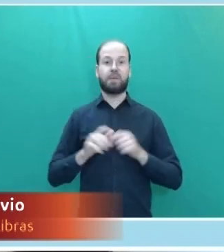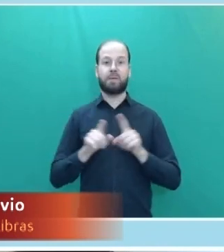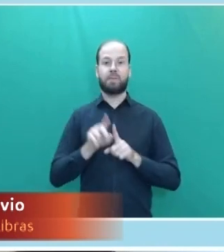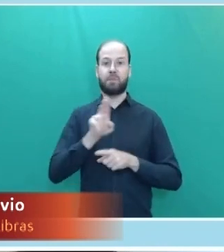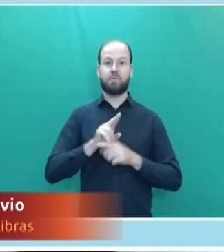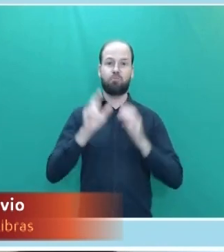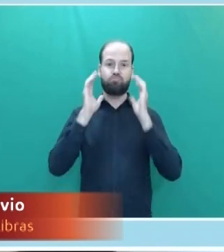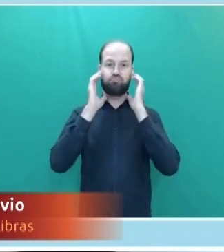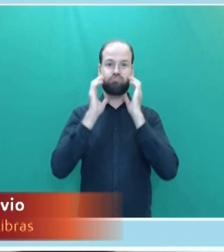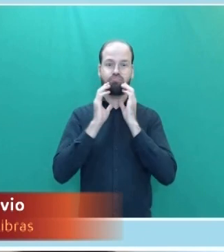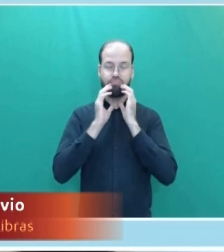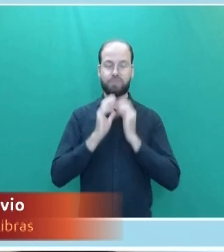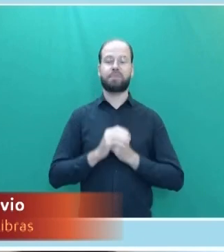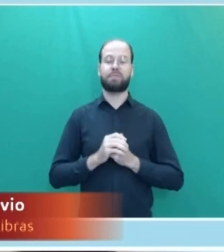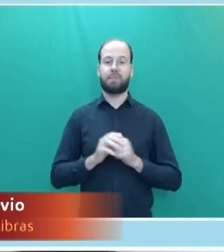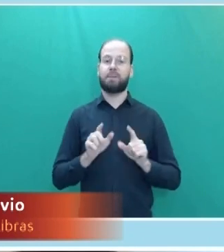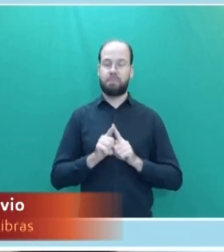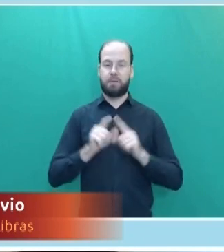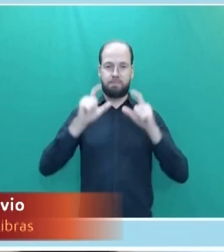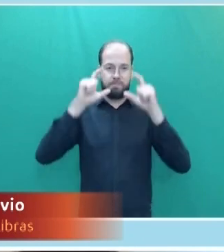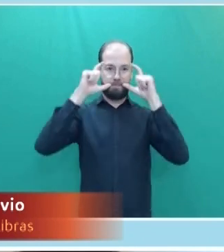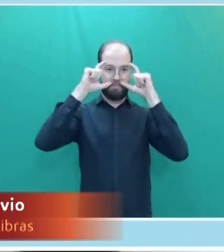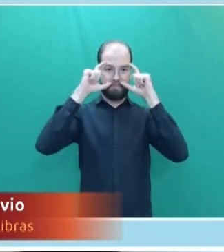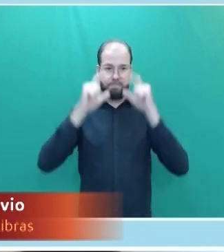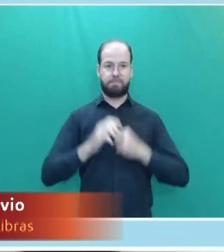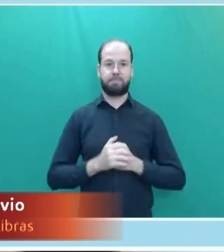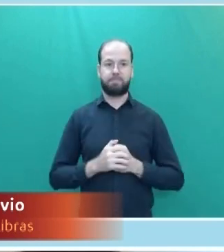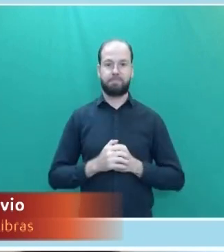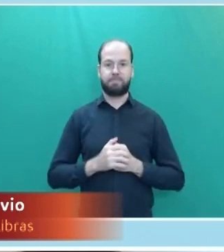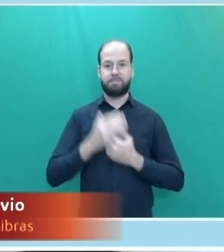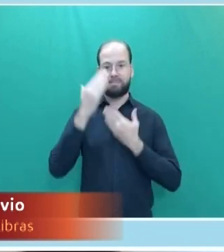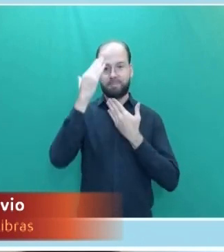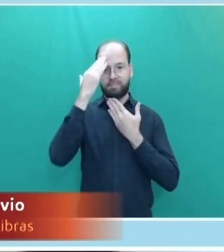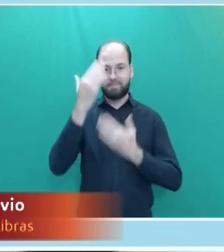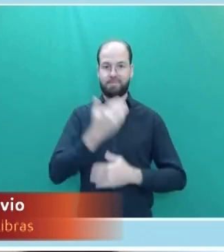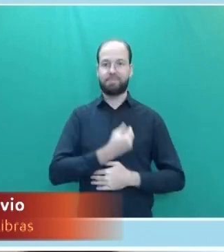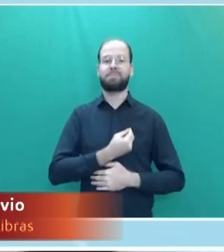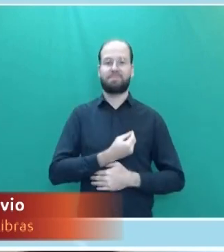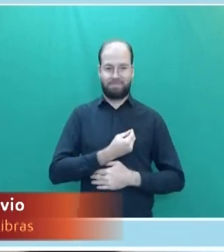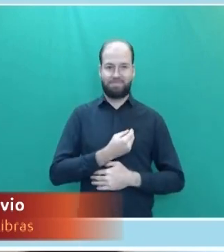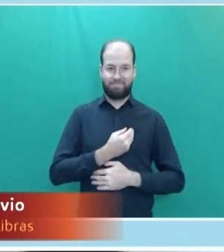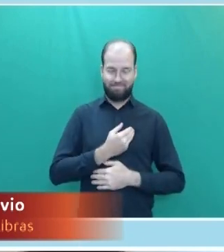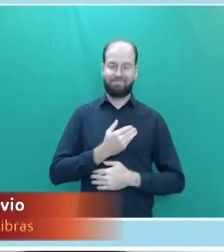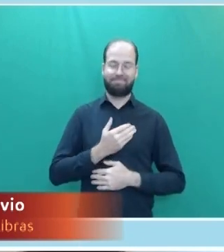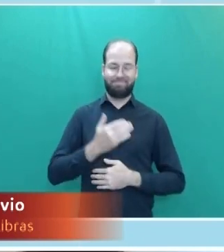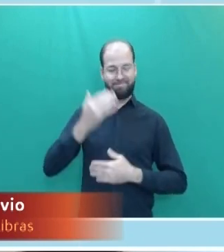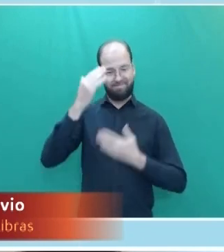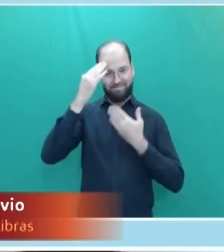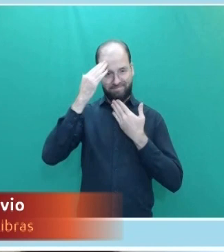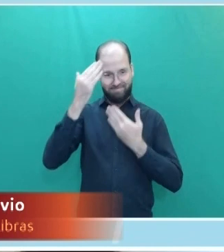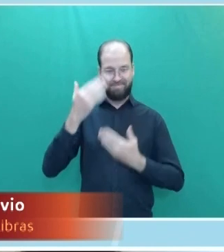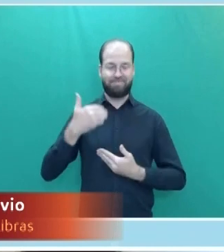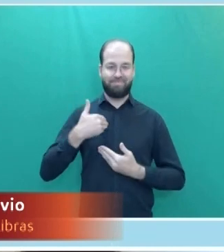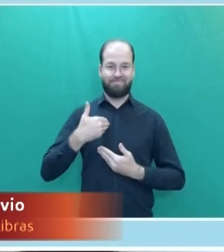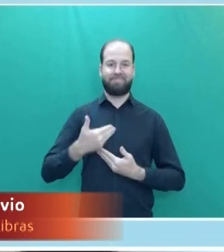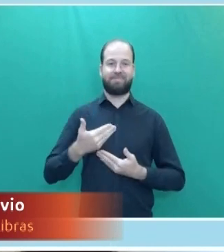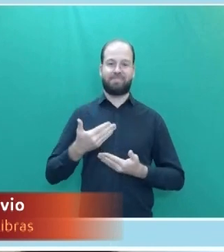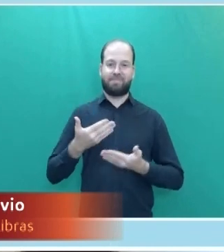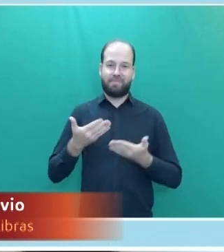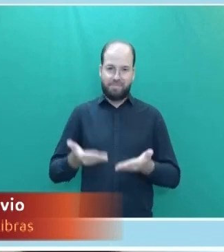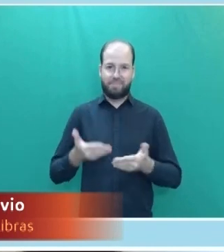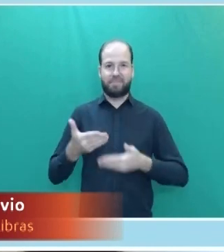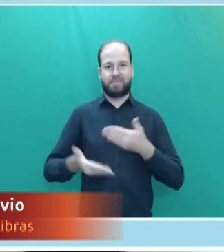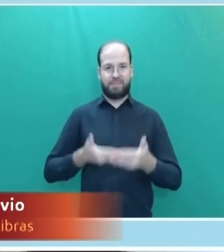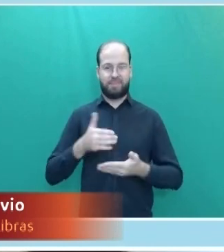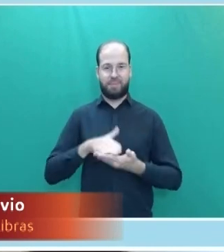barba cheia e também usa óculos. Muito obrigada pela sua presença, Weber, é sempre bom poder contar com você aqui. E ele é